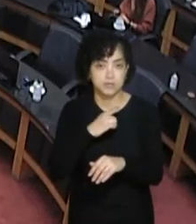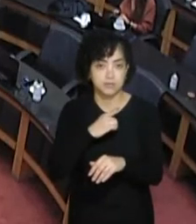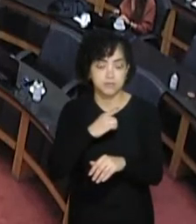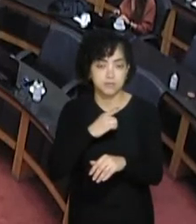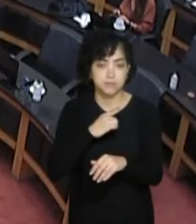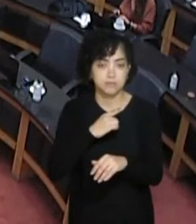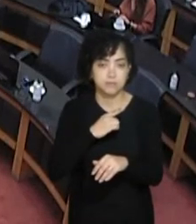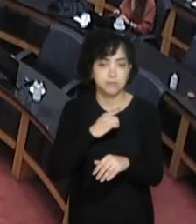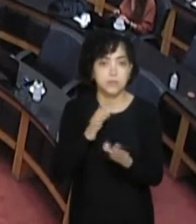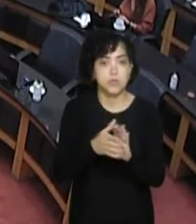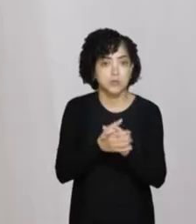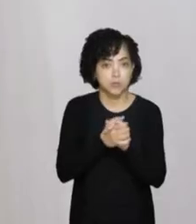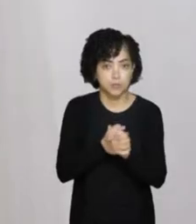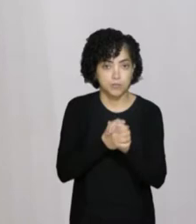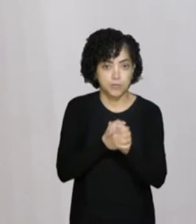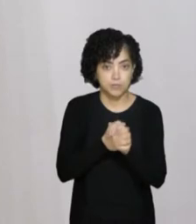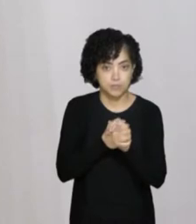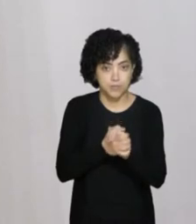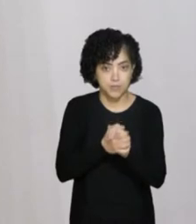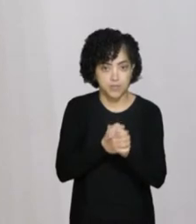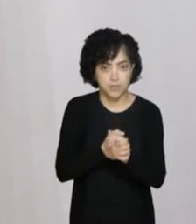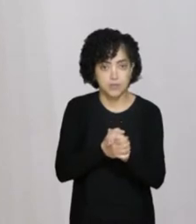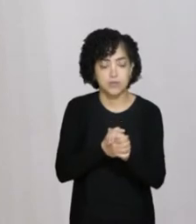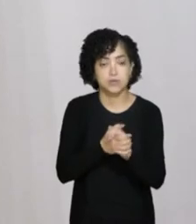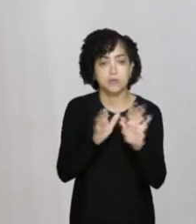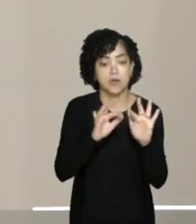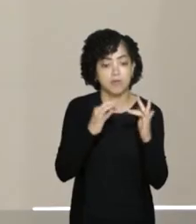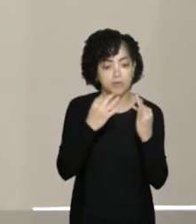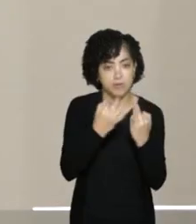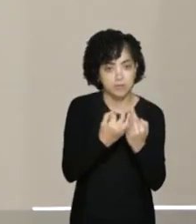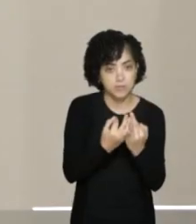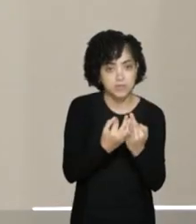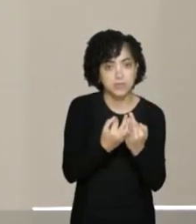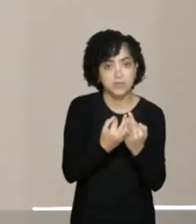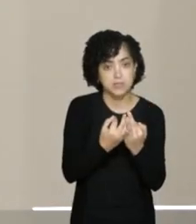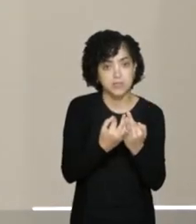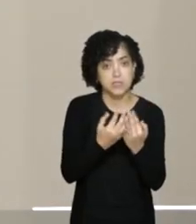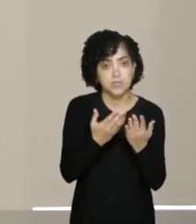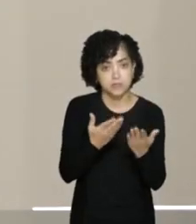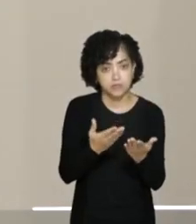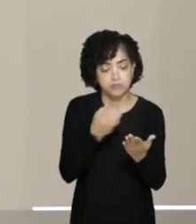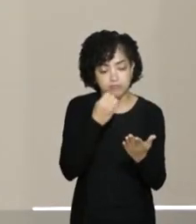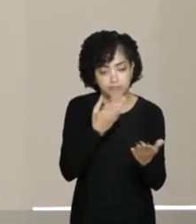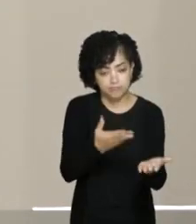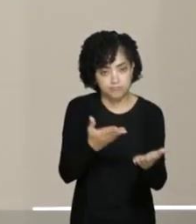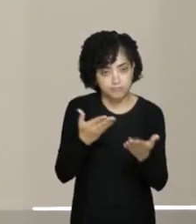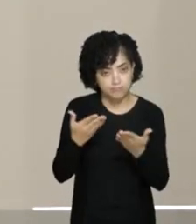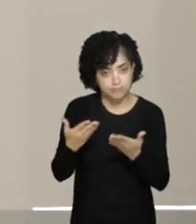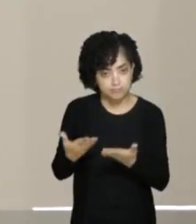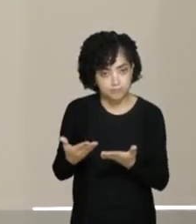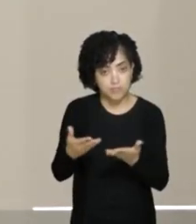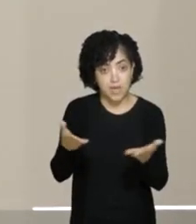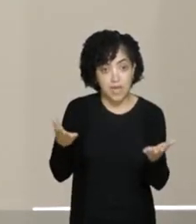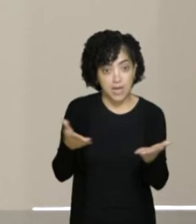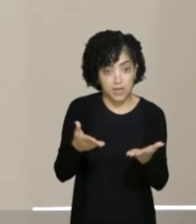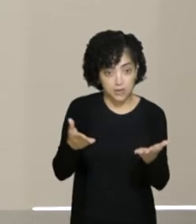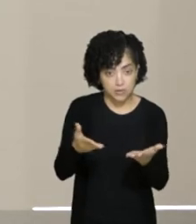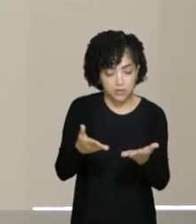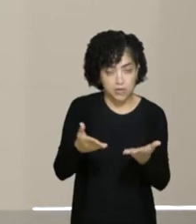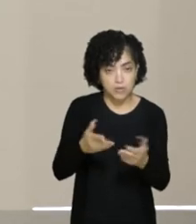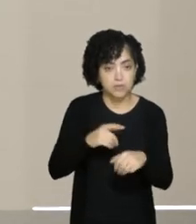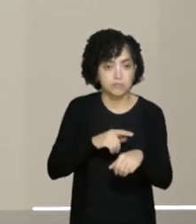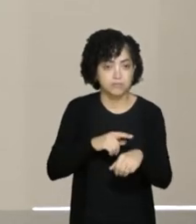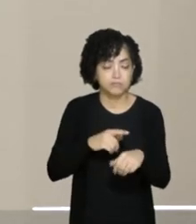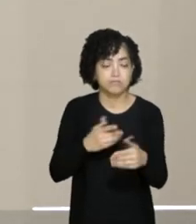lhe cumprimento, cumprimento seus familiares todos, que o senhor seja bem-vindo e lhe concedo a palavra para suas considerações